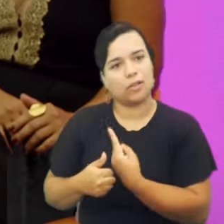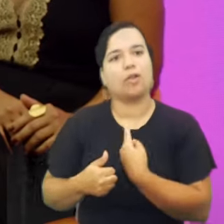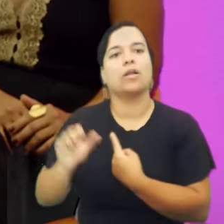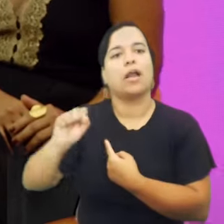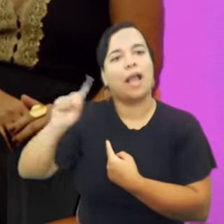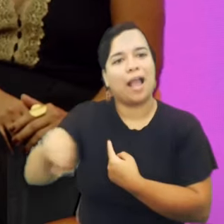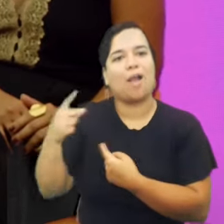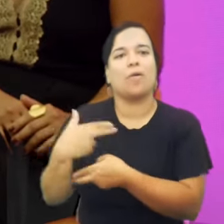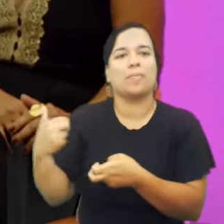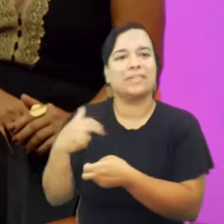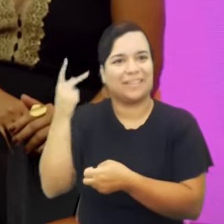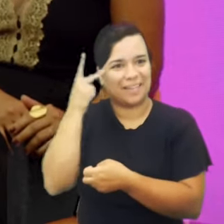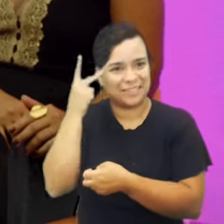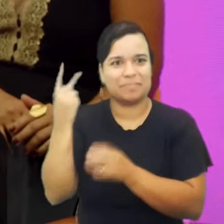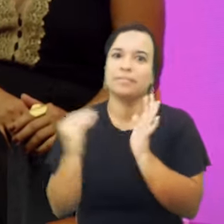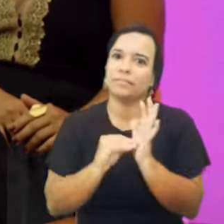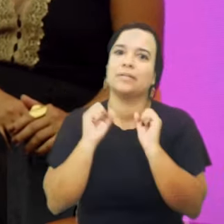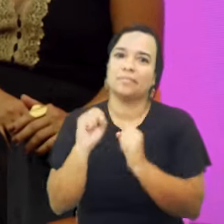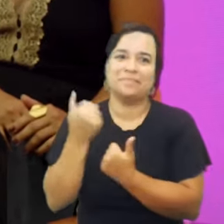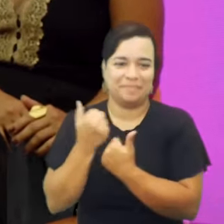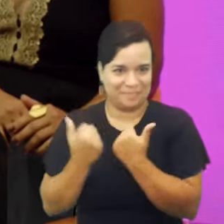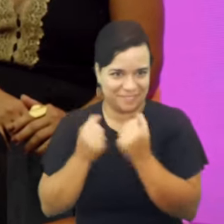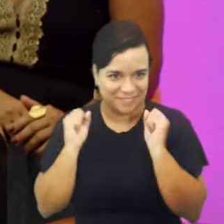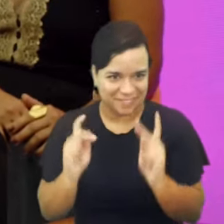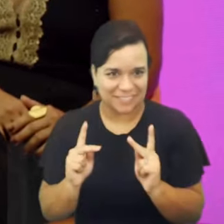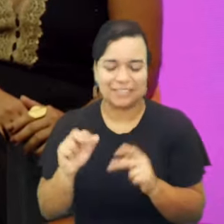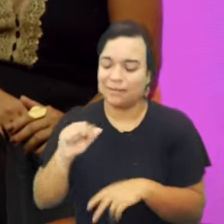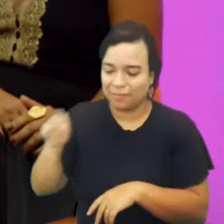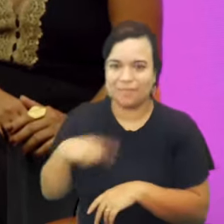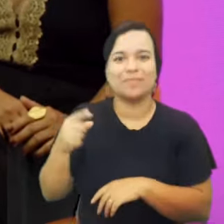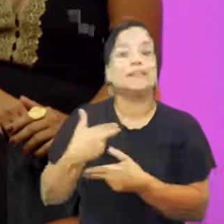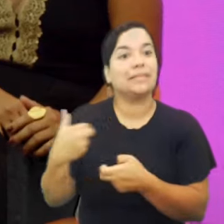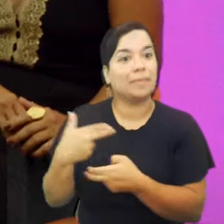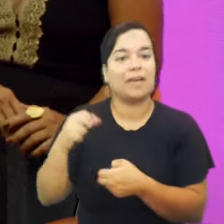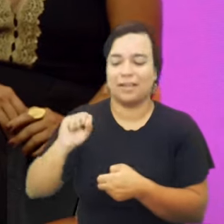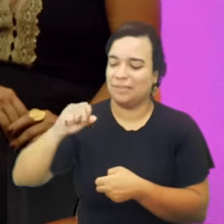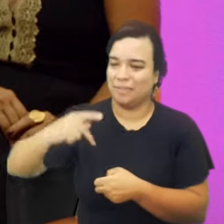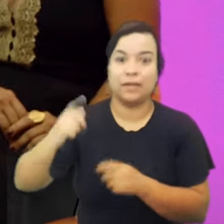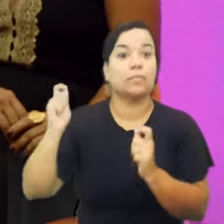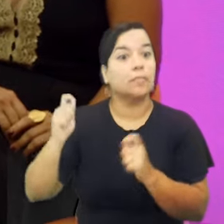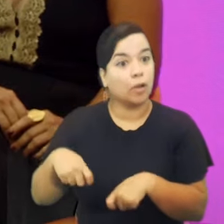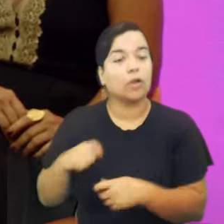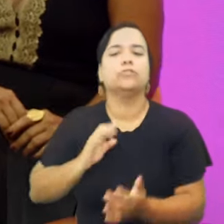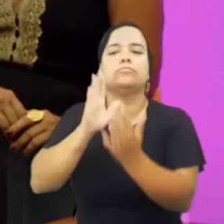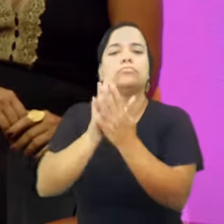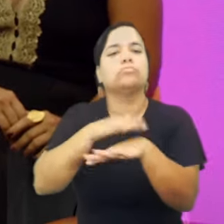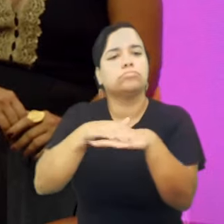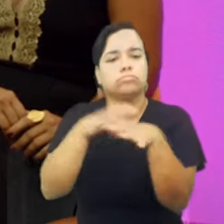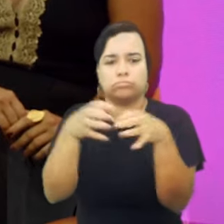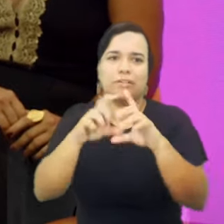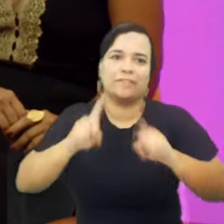o arroba Sebrae SP. Né? Então, através do arroba Sebrae SP, você chega até, né, ao corpo de funcionários